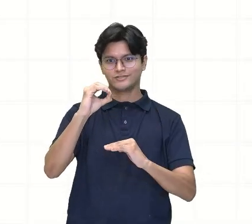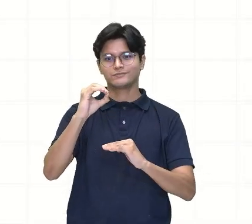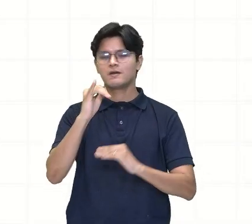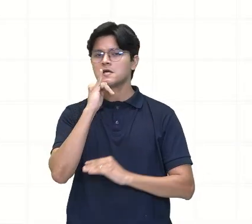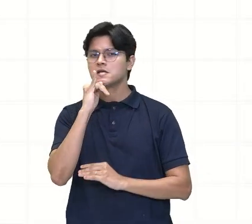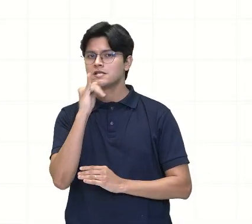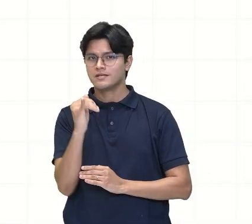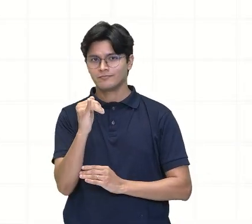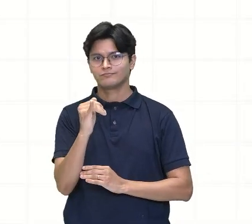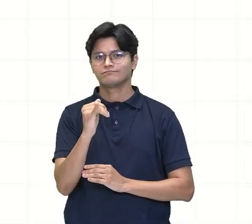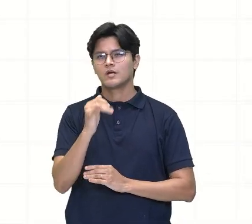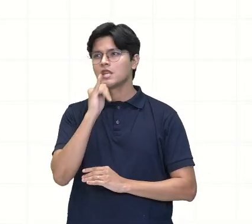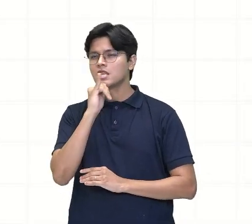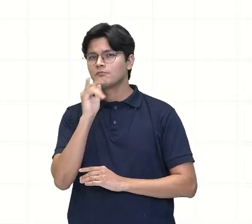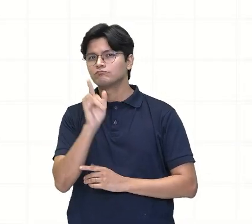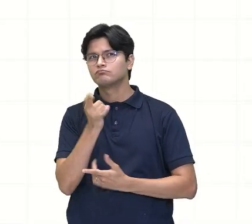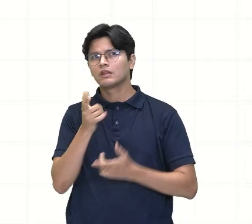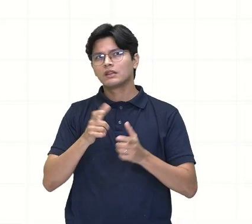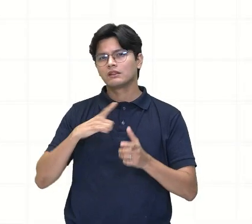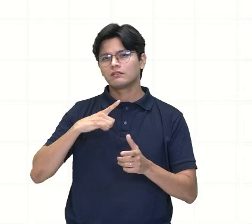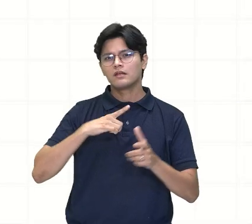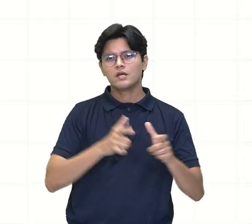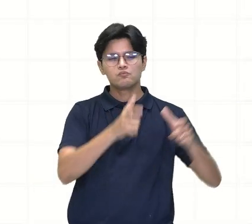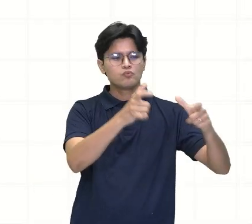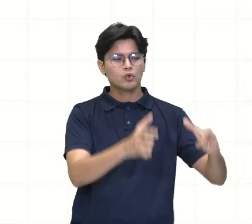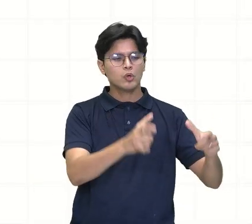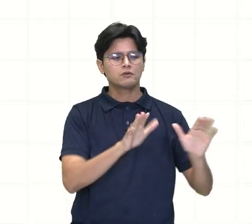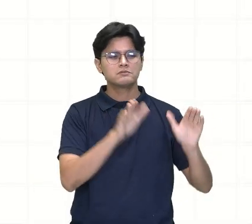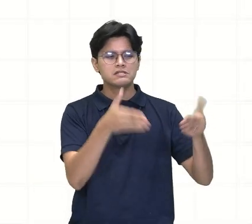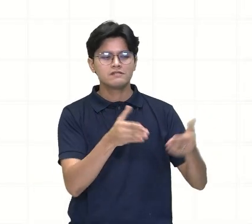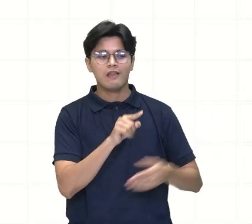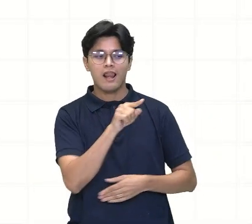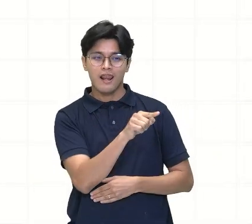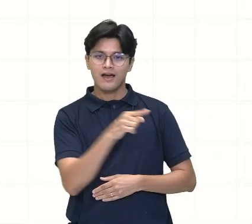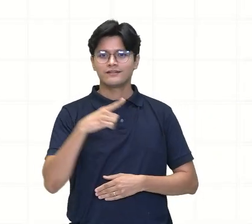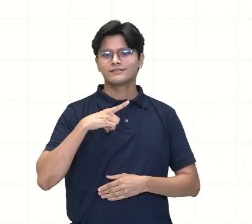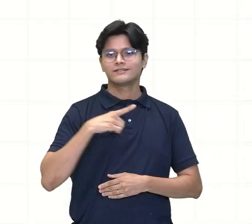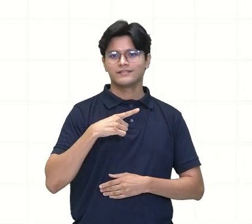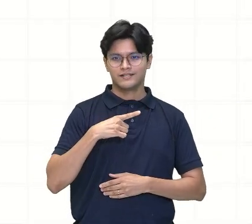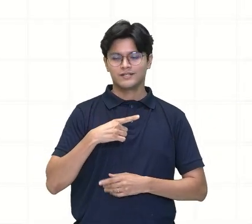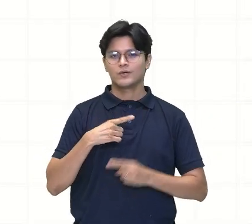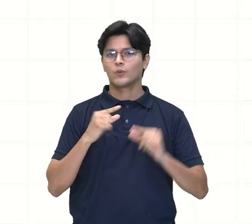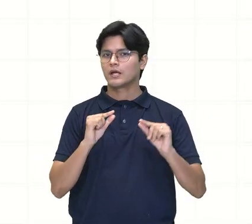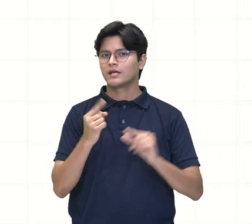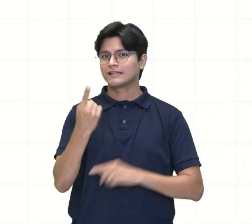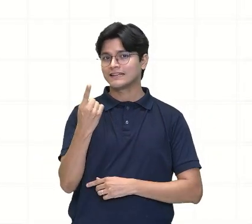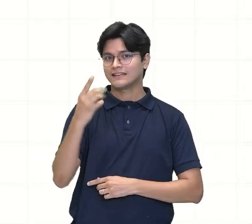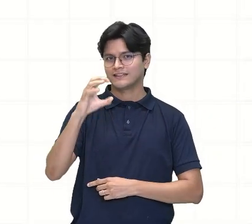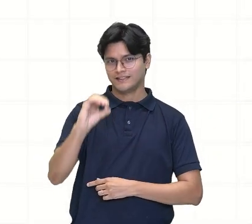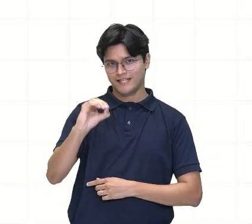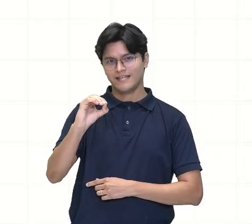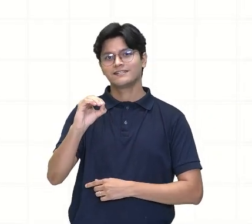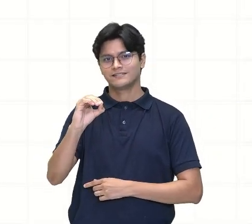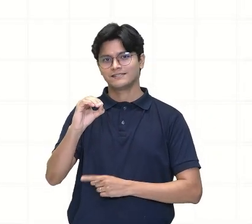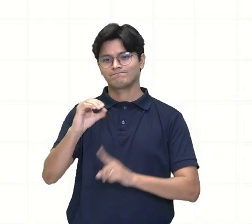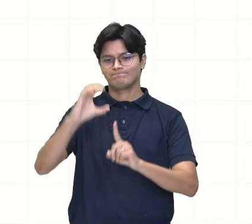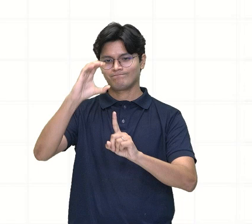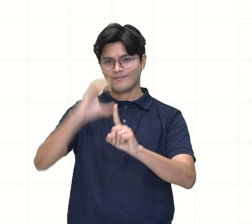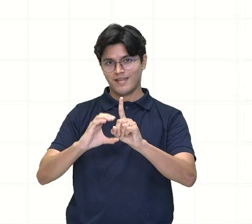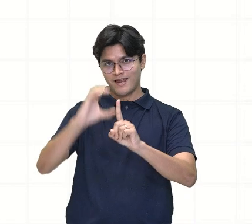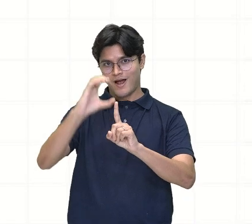algum lugar lá no inverno fez 10 graus negativos, significa que fez menos 10